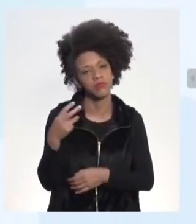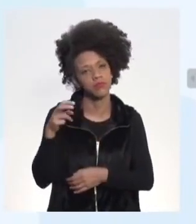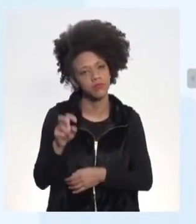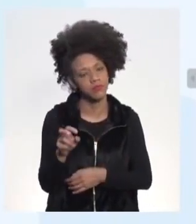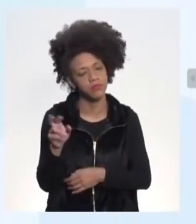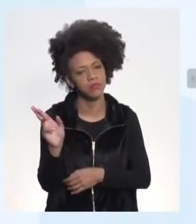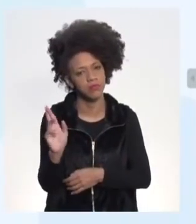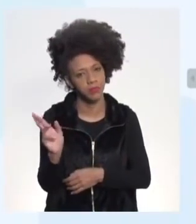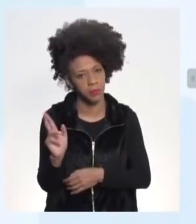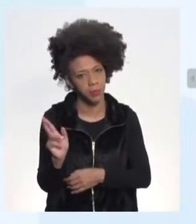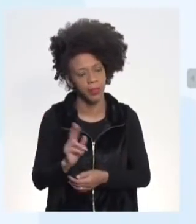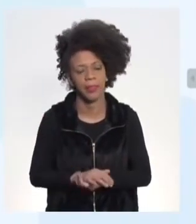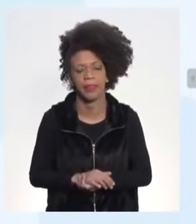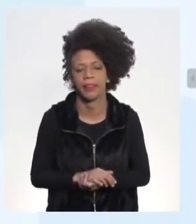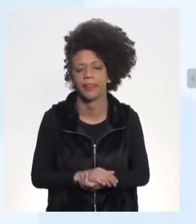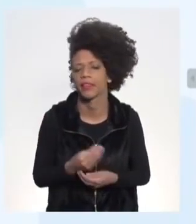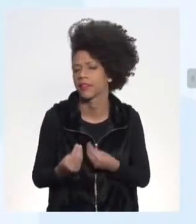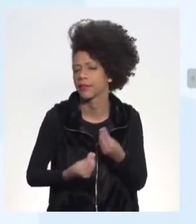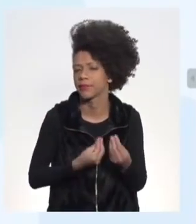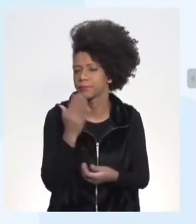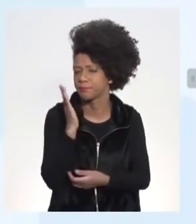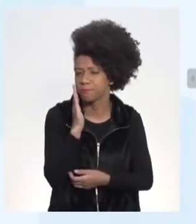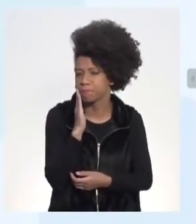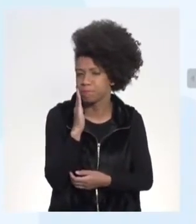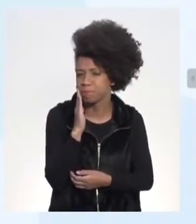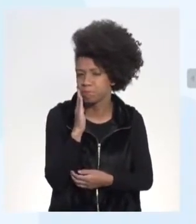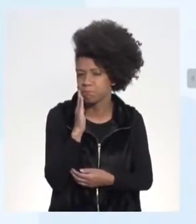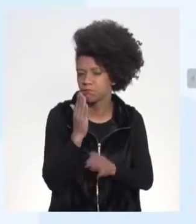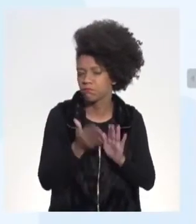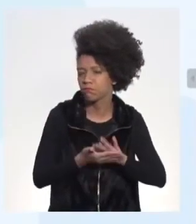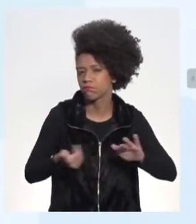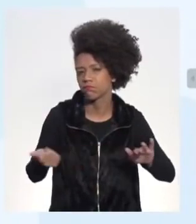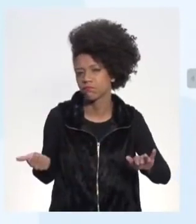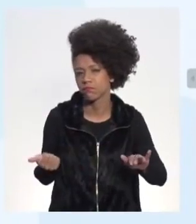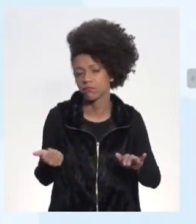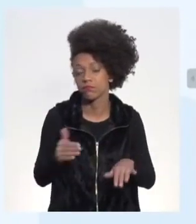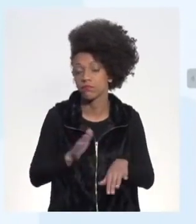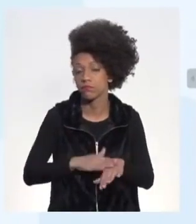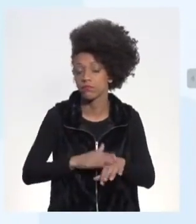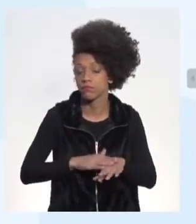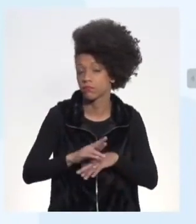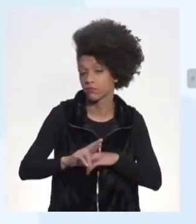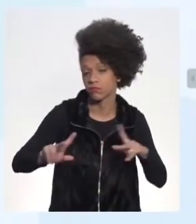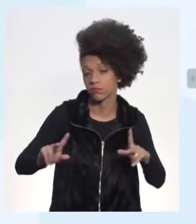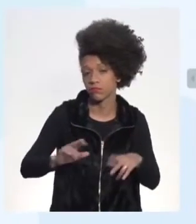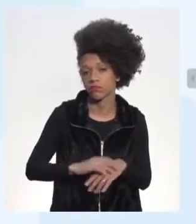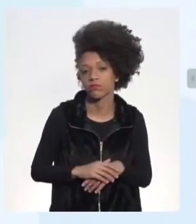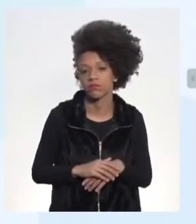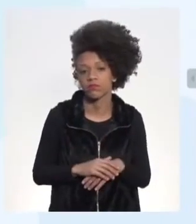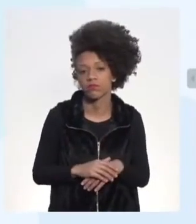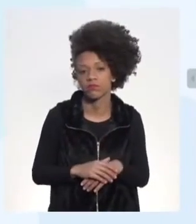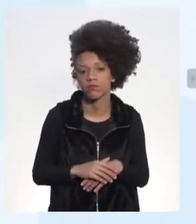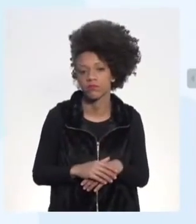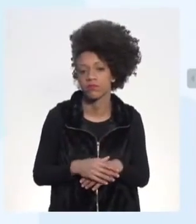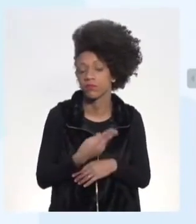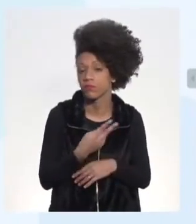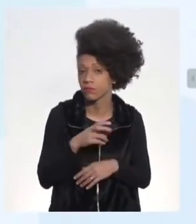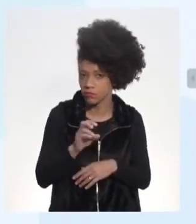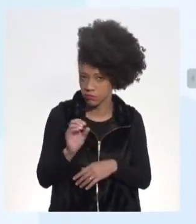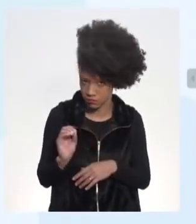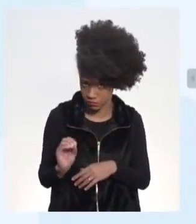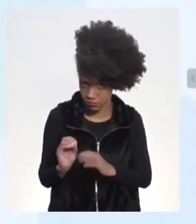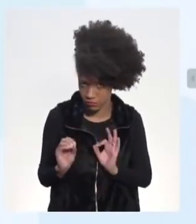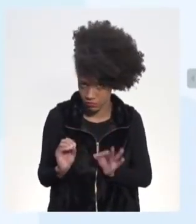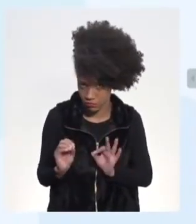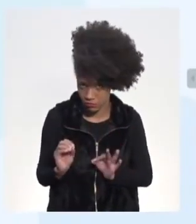235. Como que eu sei quanto eu tive de desconto? Fazendo a diferença. Pago no valor do tênis, são